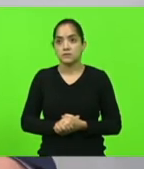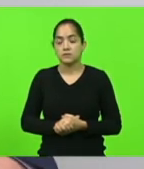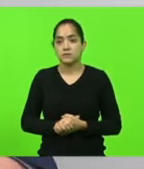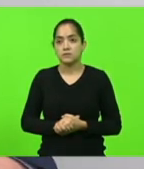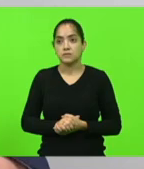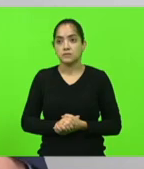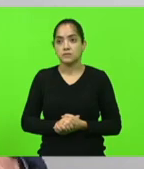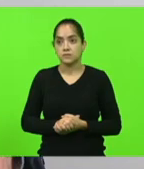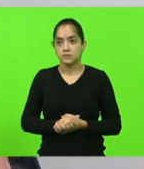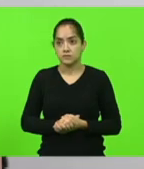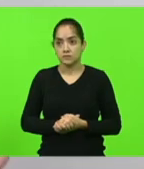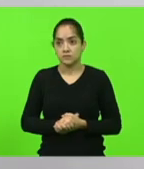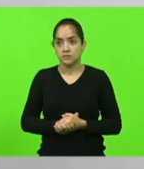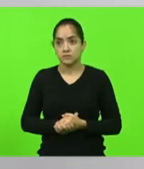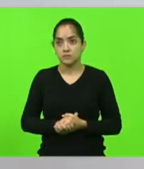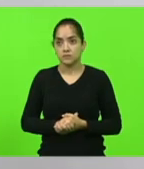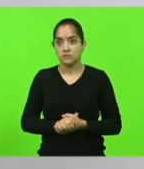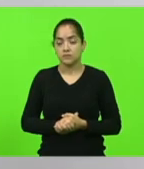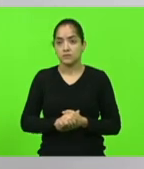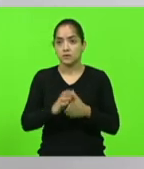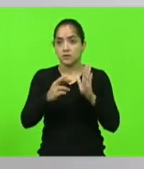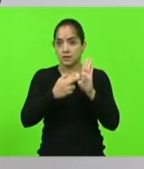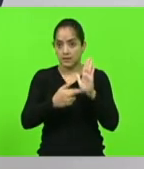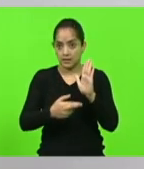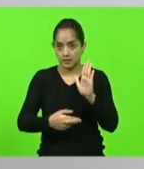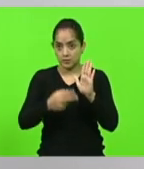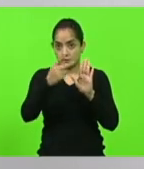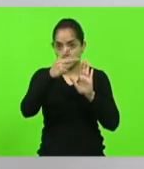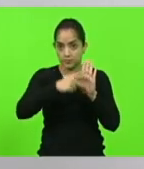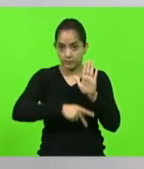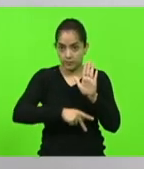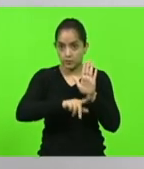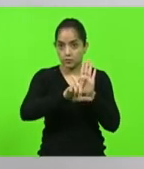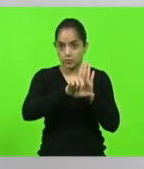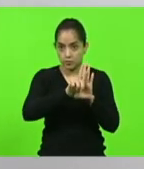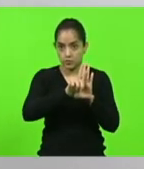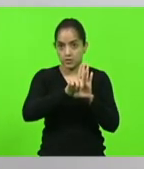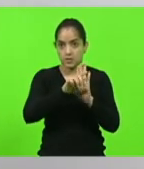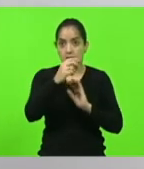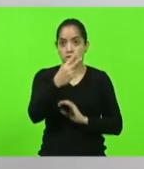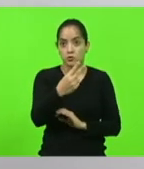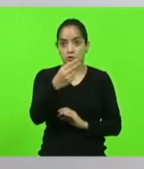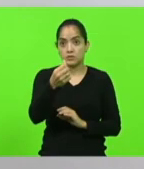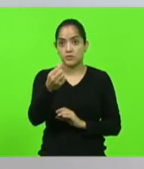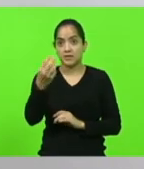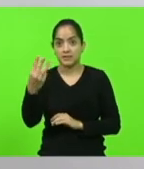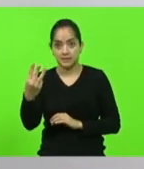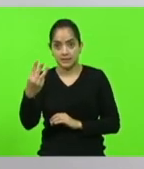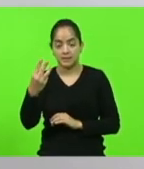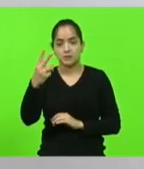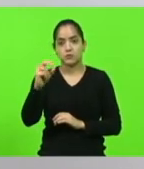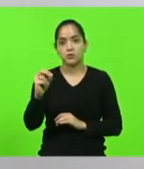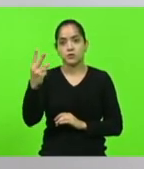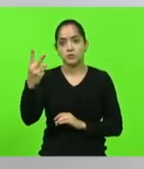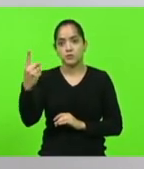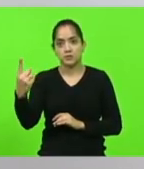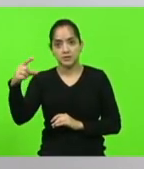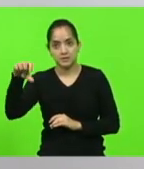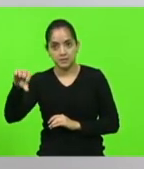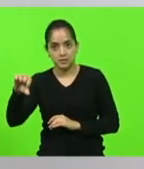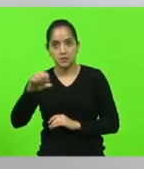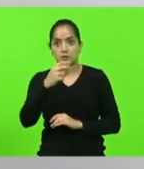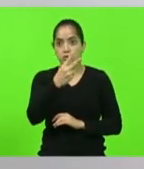o relatório e voto ao projeto de lei 263 d2019e